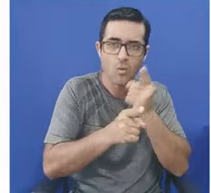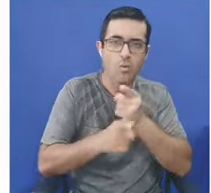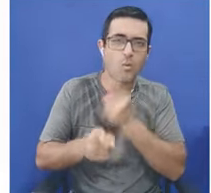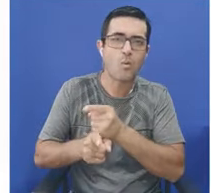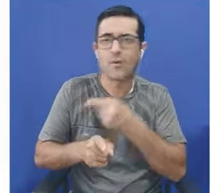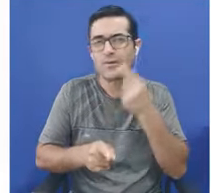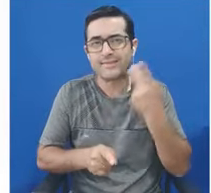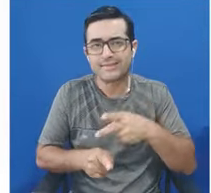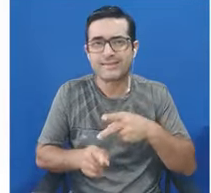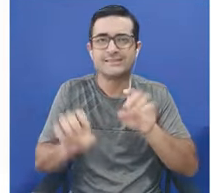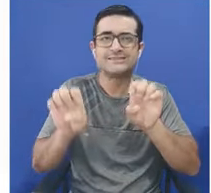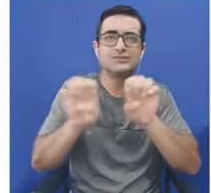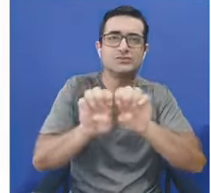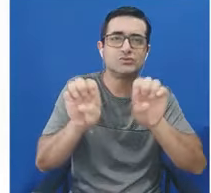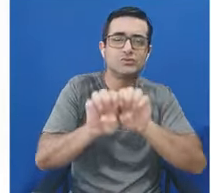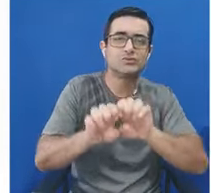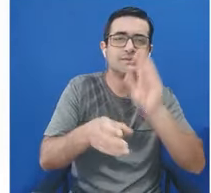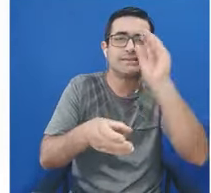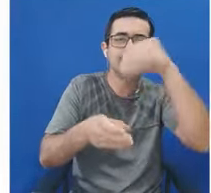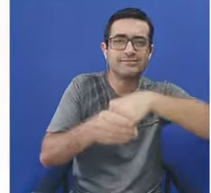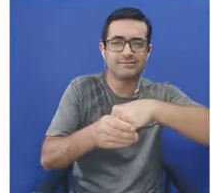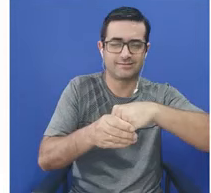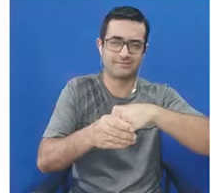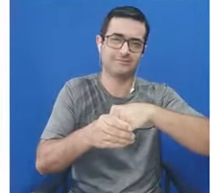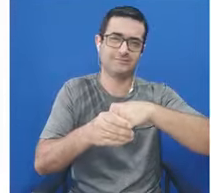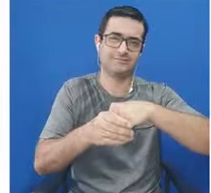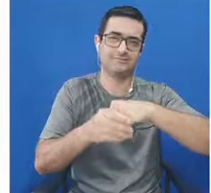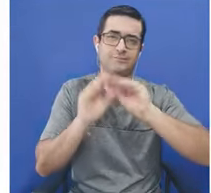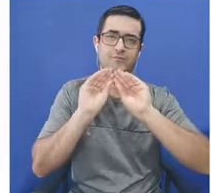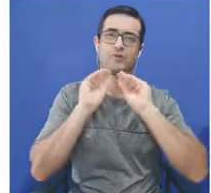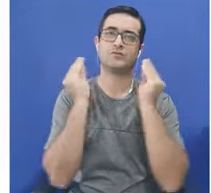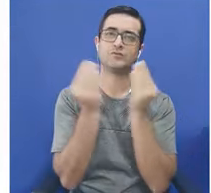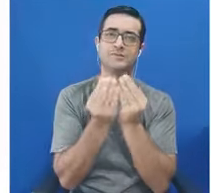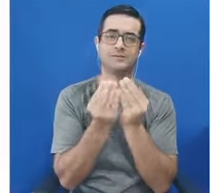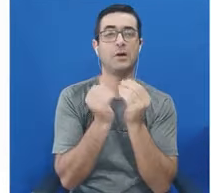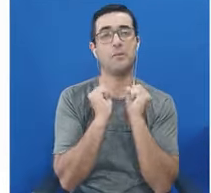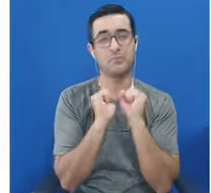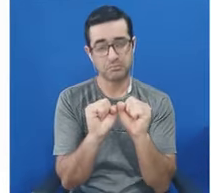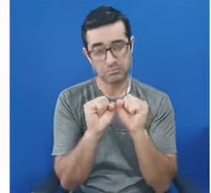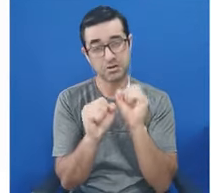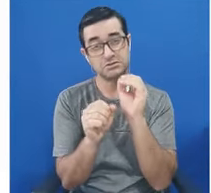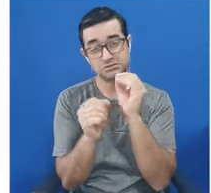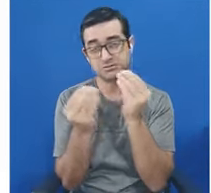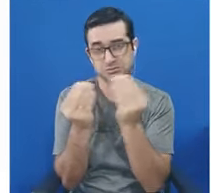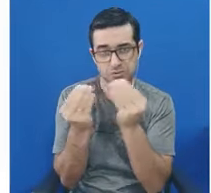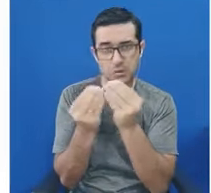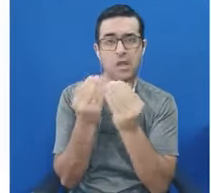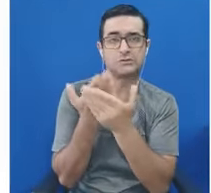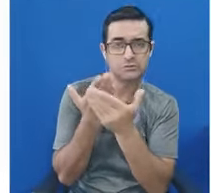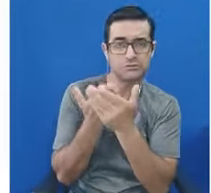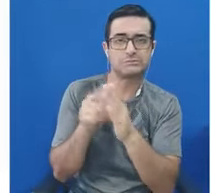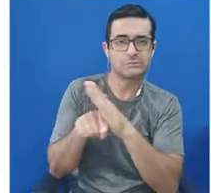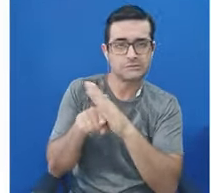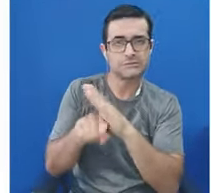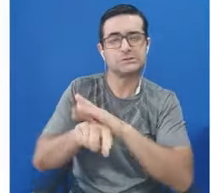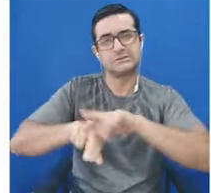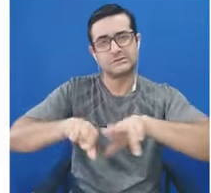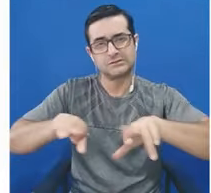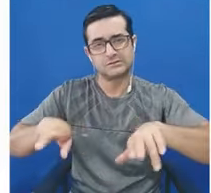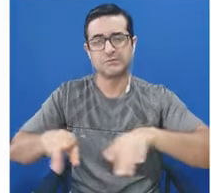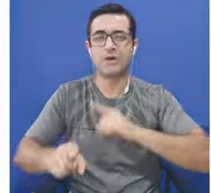precisa identificar qual é a estrutura dessa substância. A gente vai entrar na fórmula molecular,